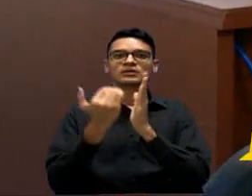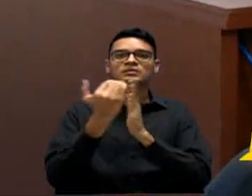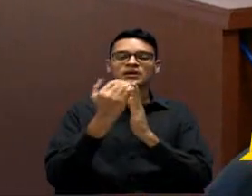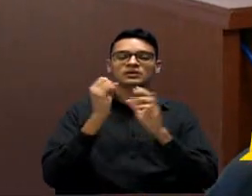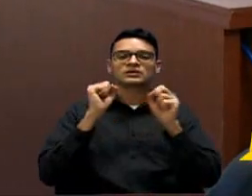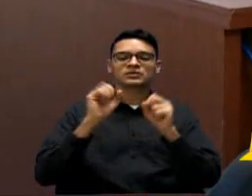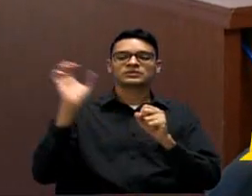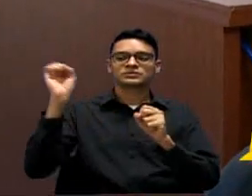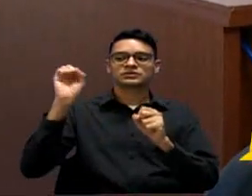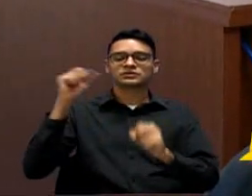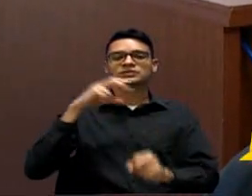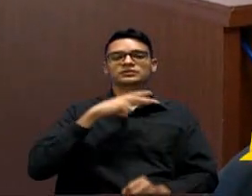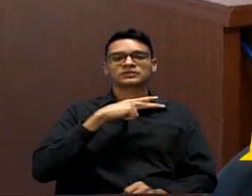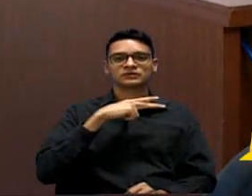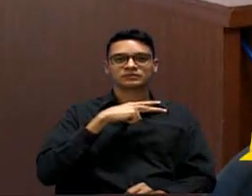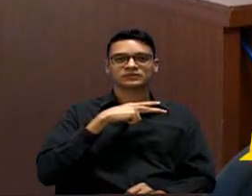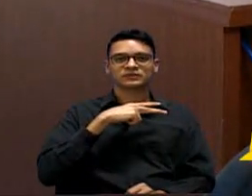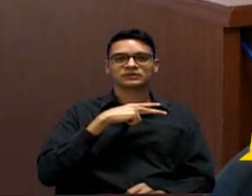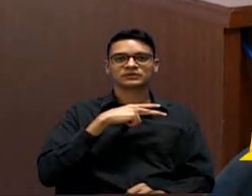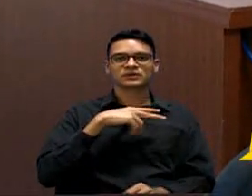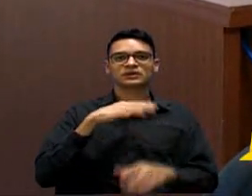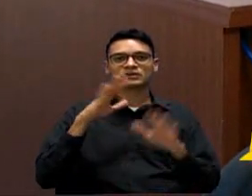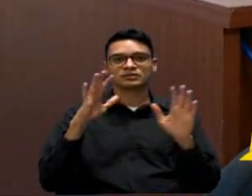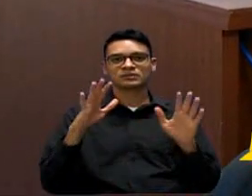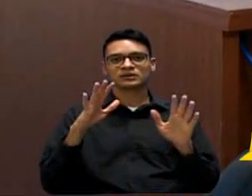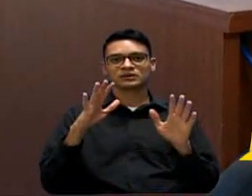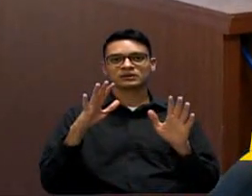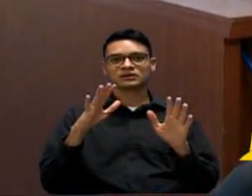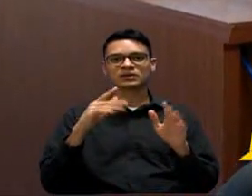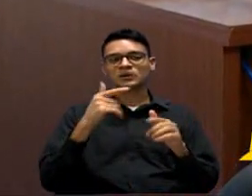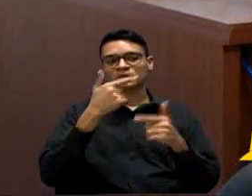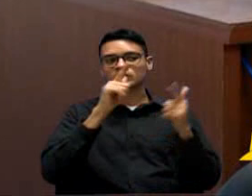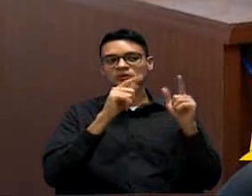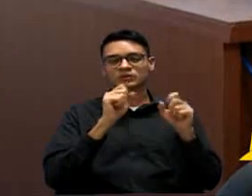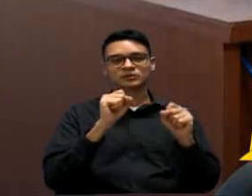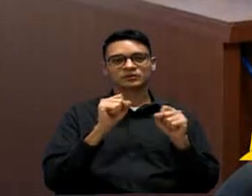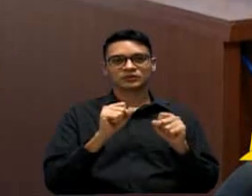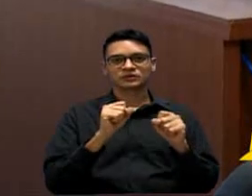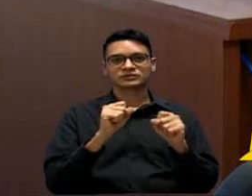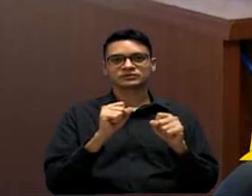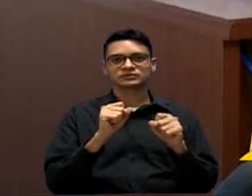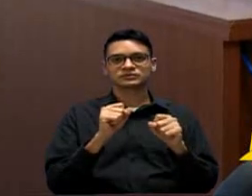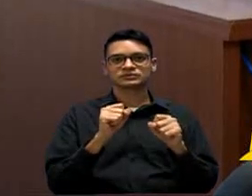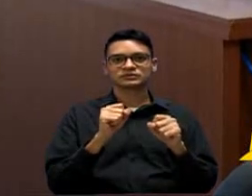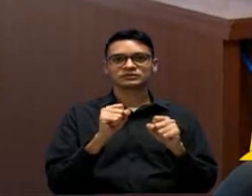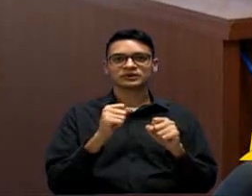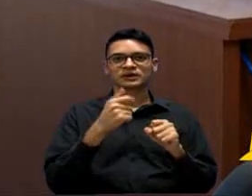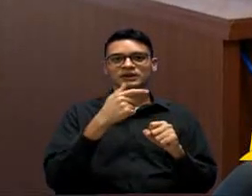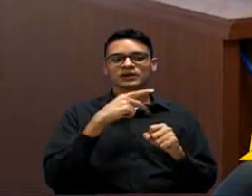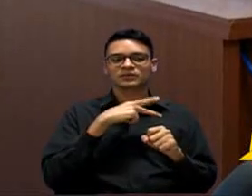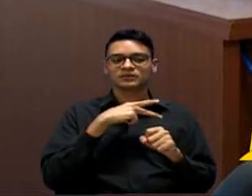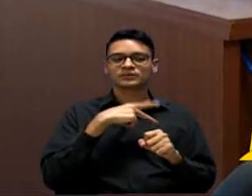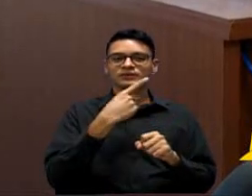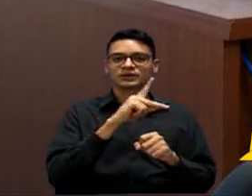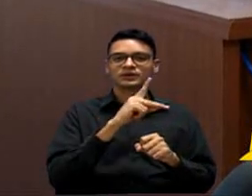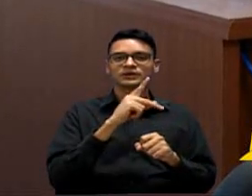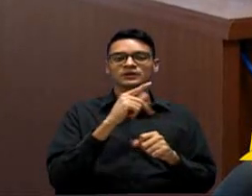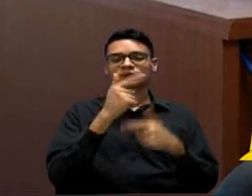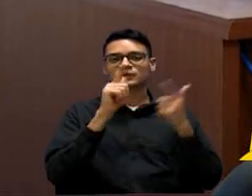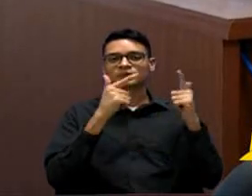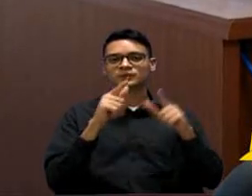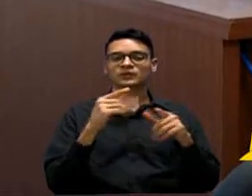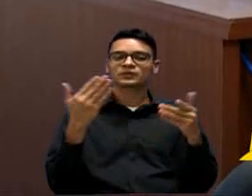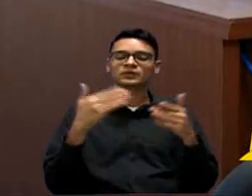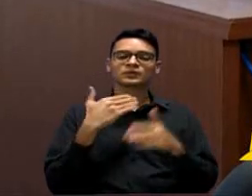privada dele. Ou espera. Não na privada dele, mas numa privada dele faz outra coisa. Ou espera. Isso. Ou ele faz, ele escolhe um